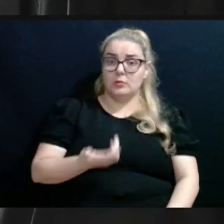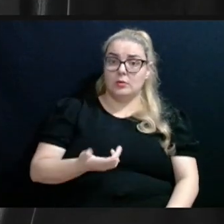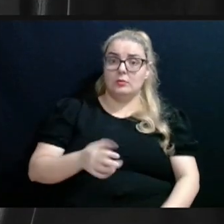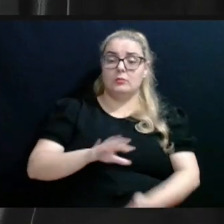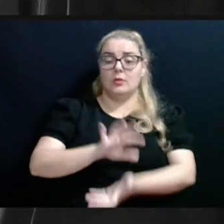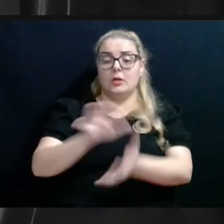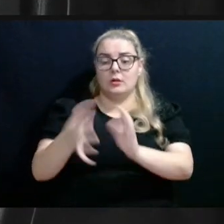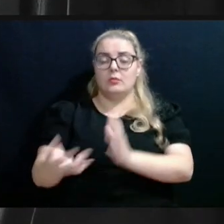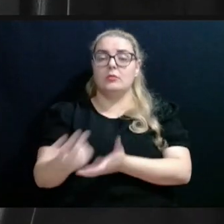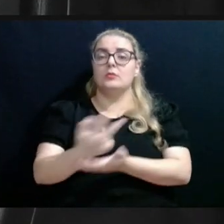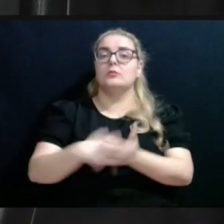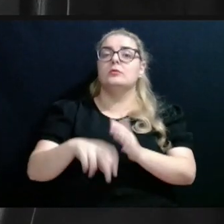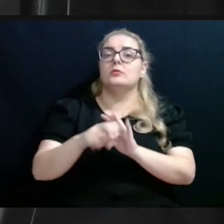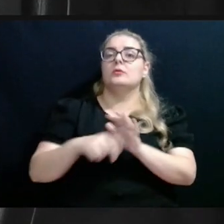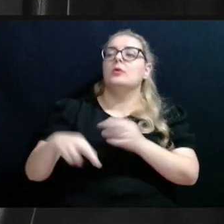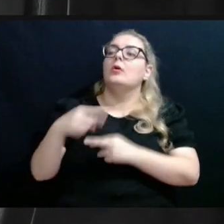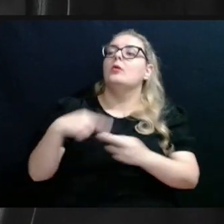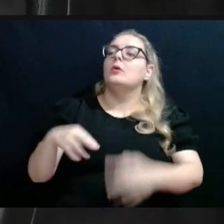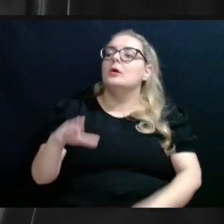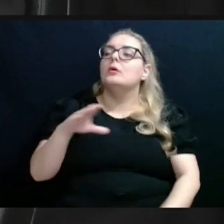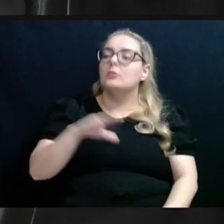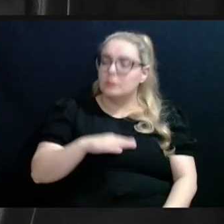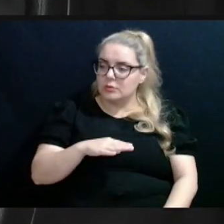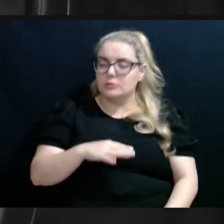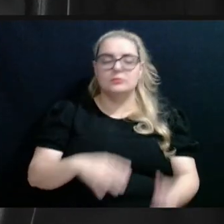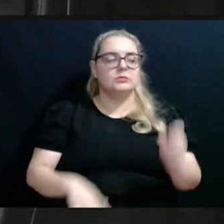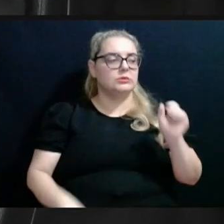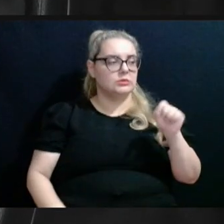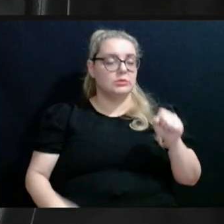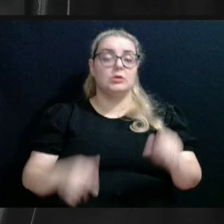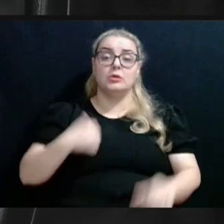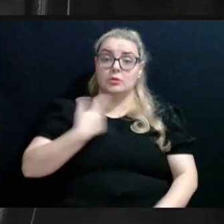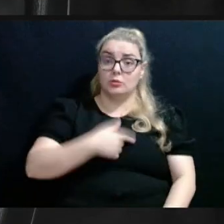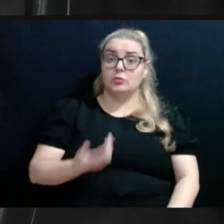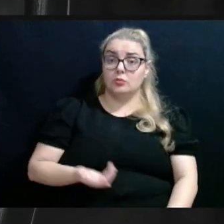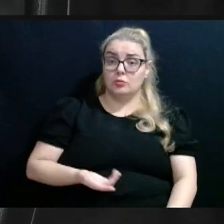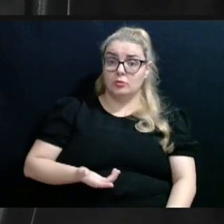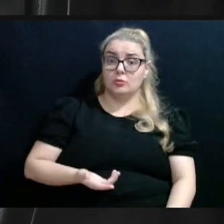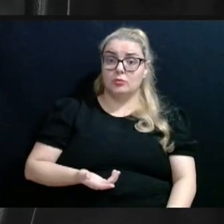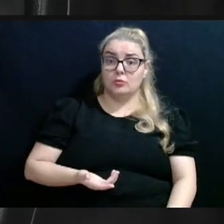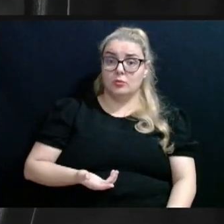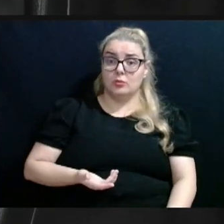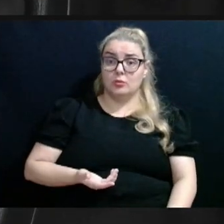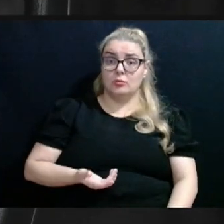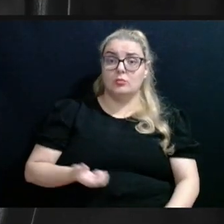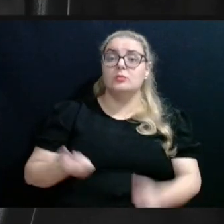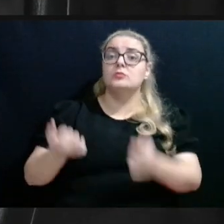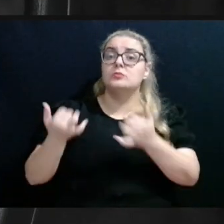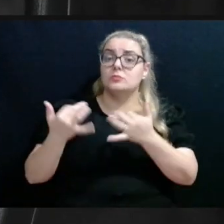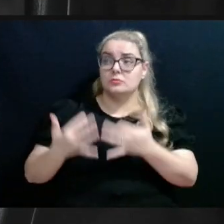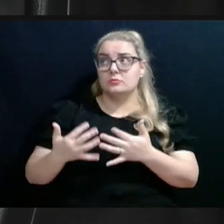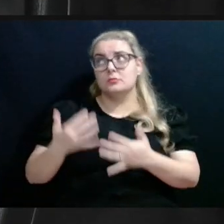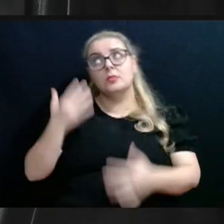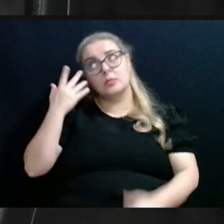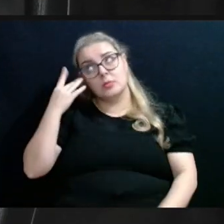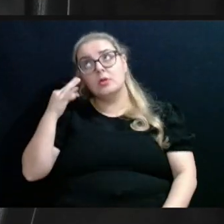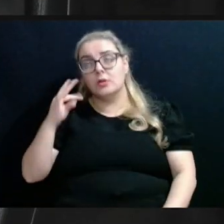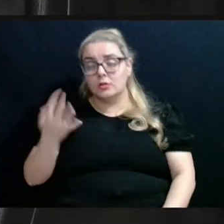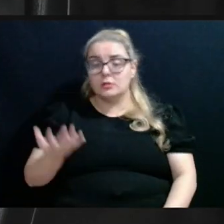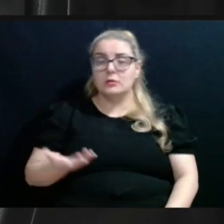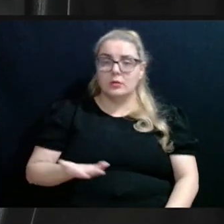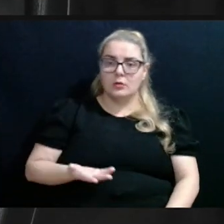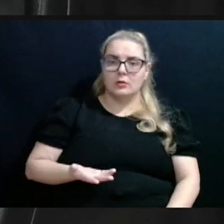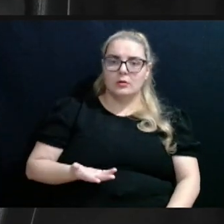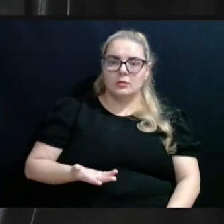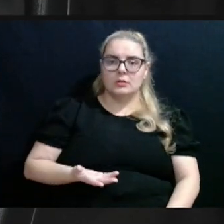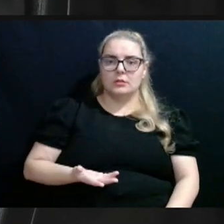no tocante ao município. Sim. Quer dizer, estamos ali iremos orientar praticamente para que